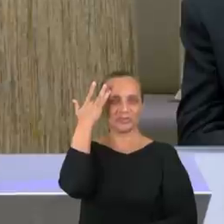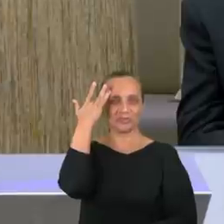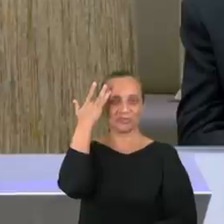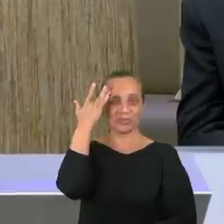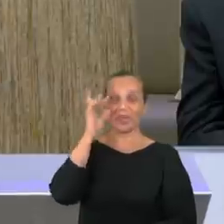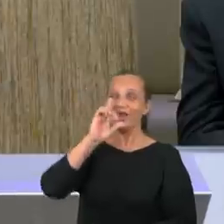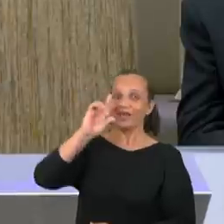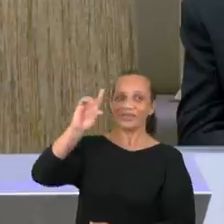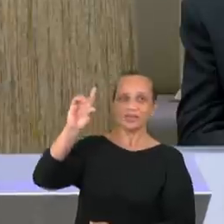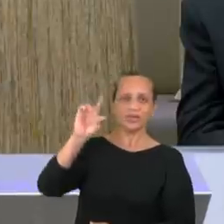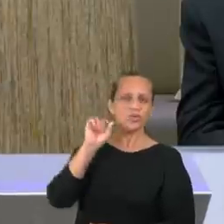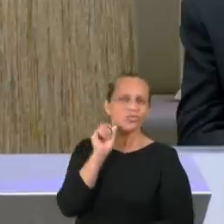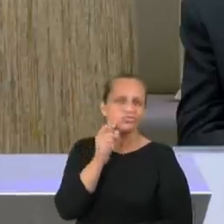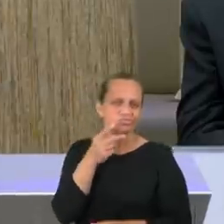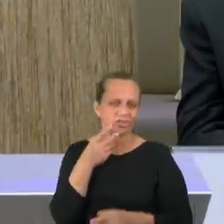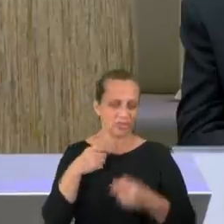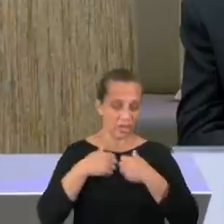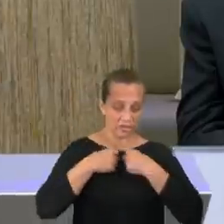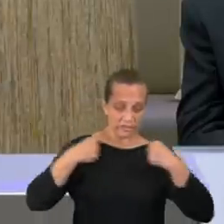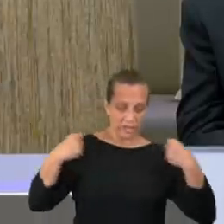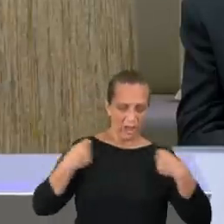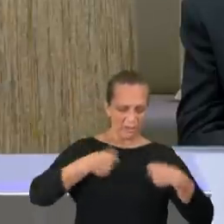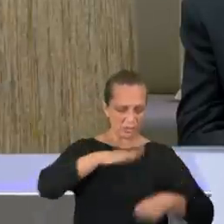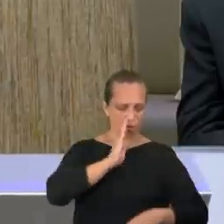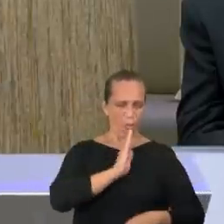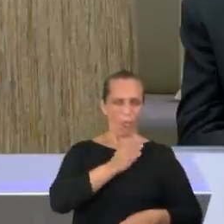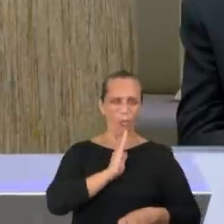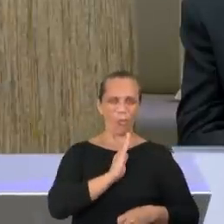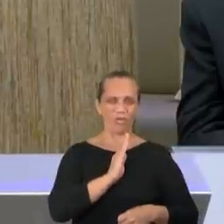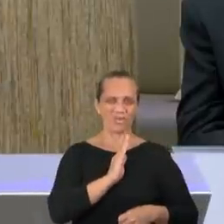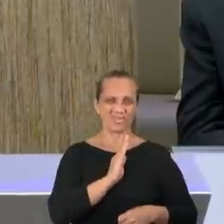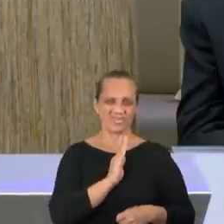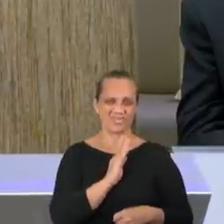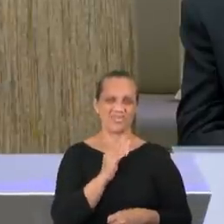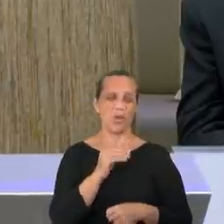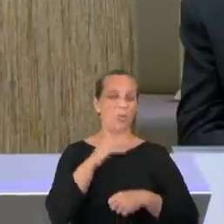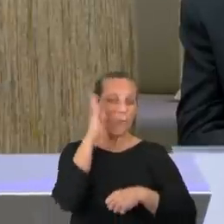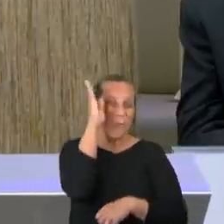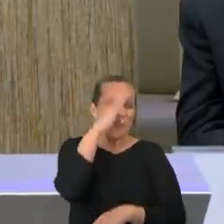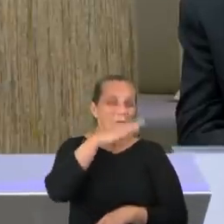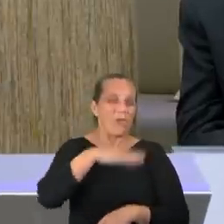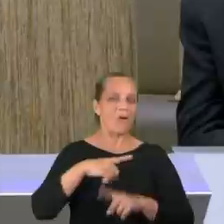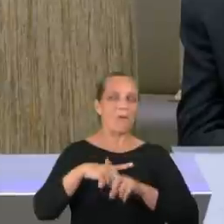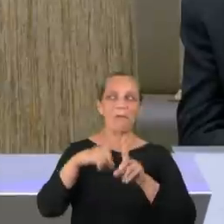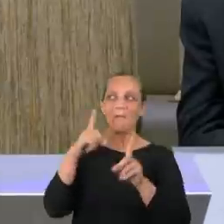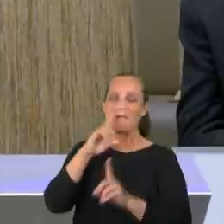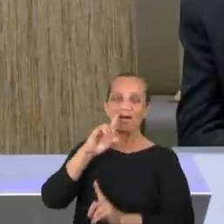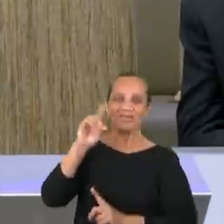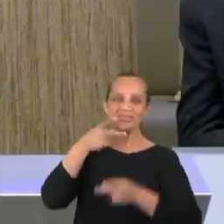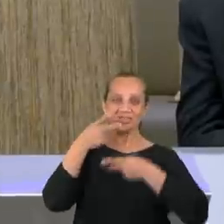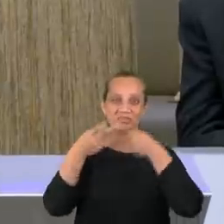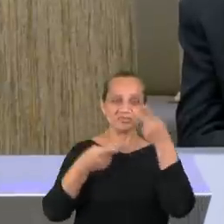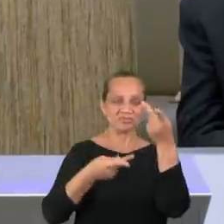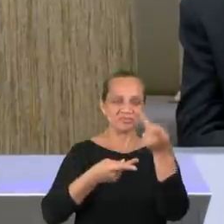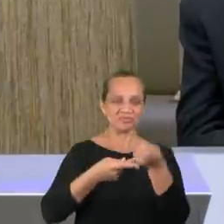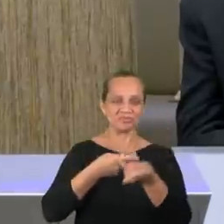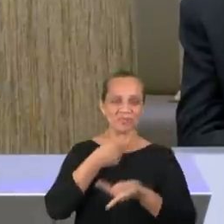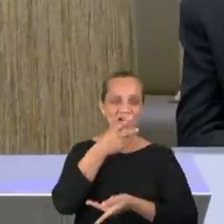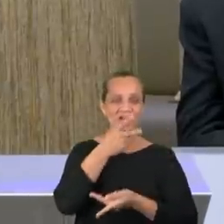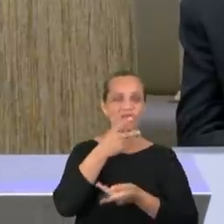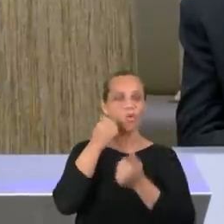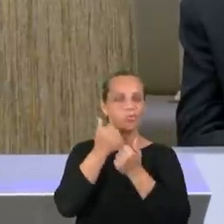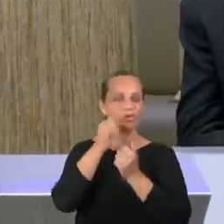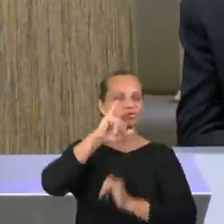Eles estavam rasgando os vestidos, mas por dentro com a maldade no coração. Aí Deus usou a boca de Joel e disse: